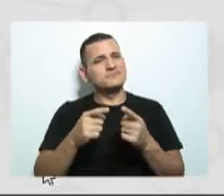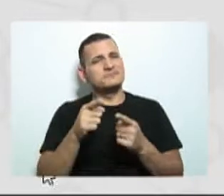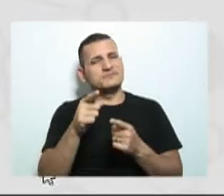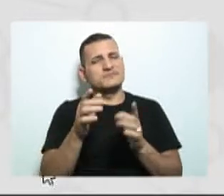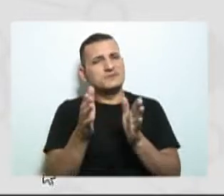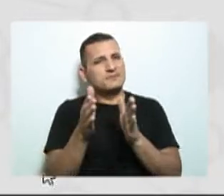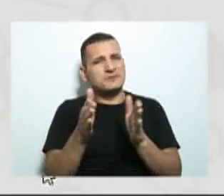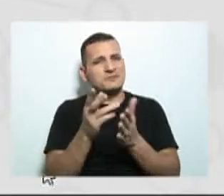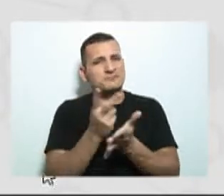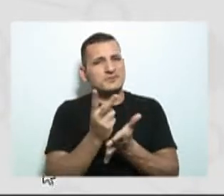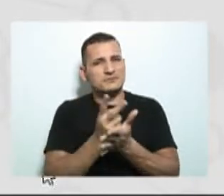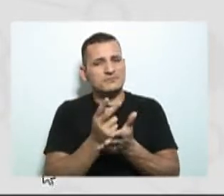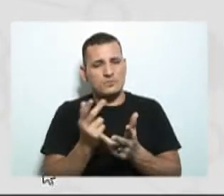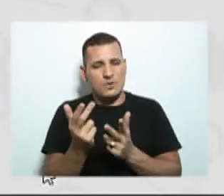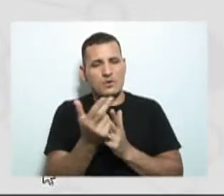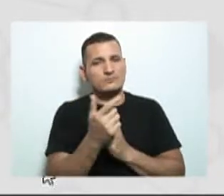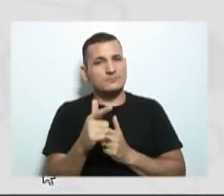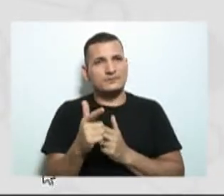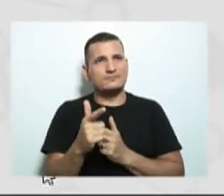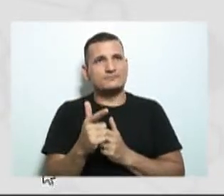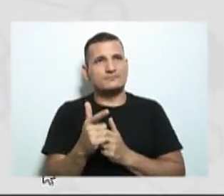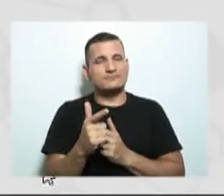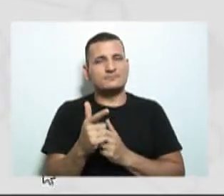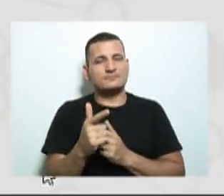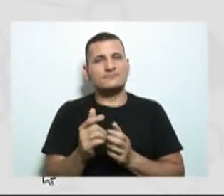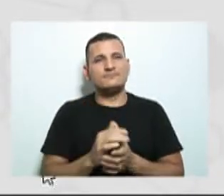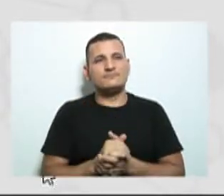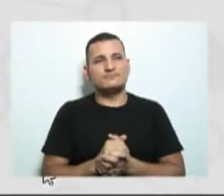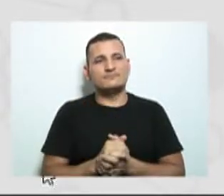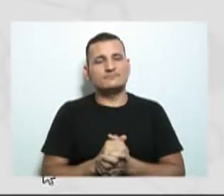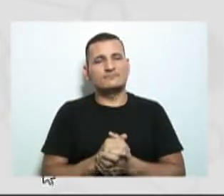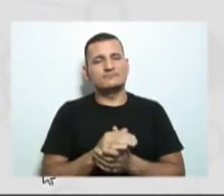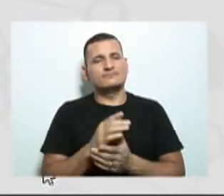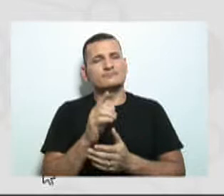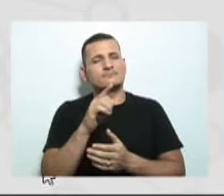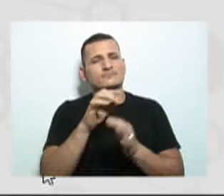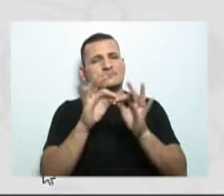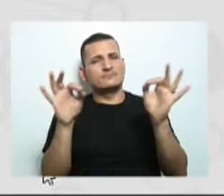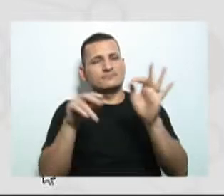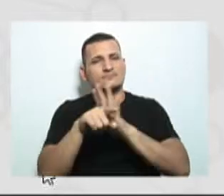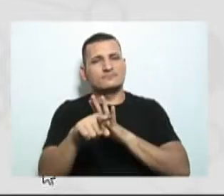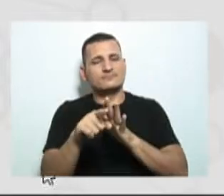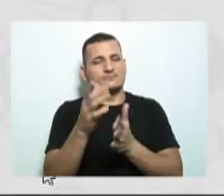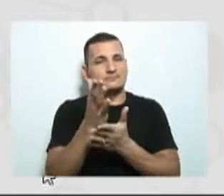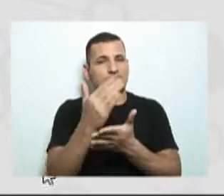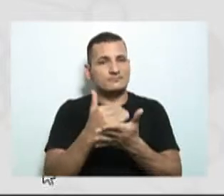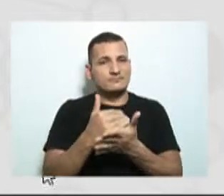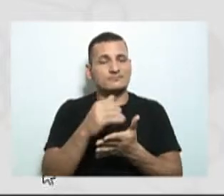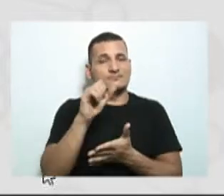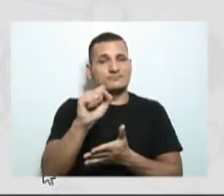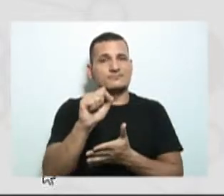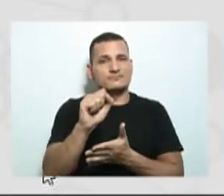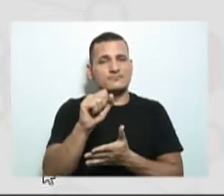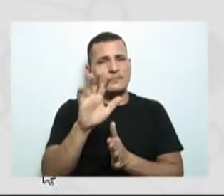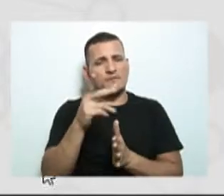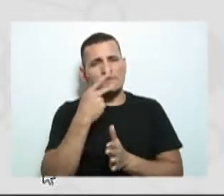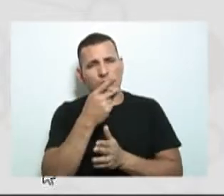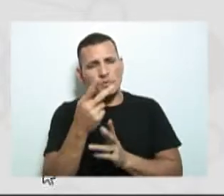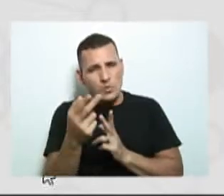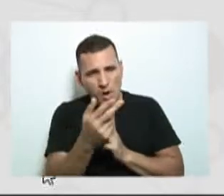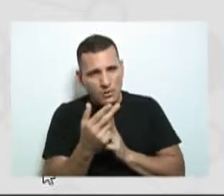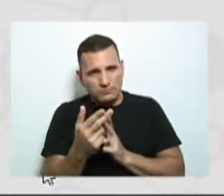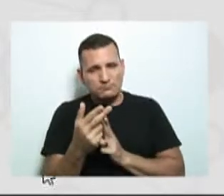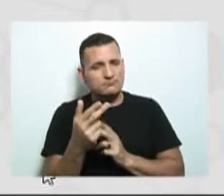tamanho não, professor. Vamos à questão novamente, falta de atenção. Corte o bolo em 8 partes. Está dizendo igual? Tá dizendo